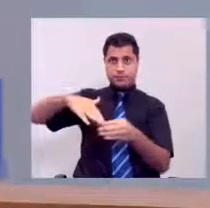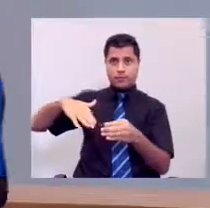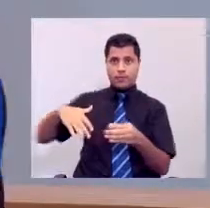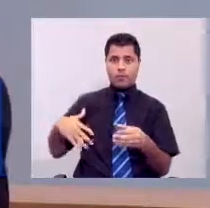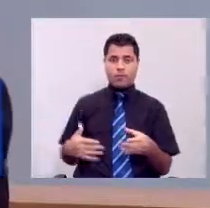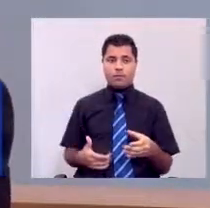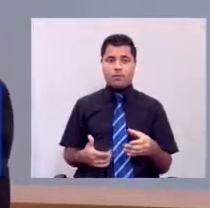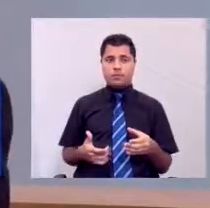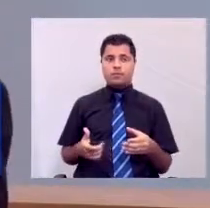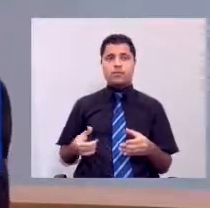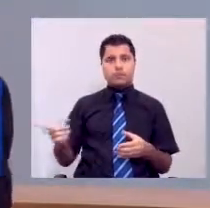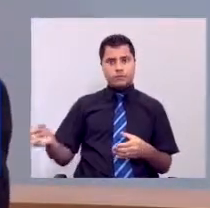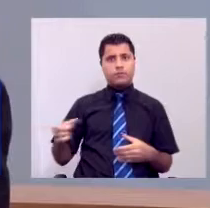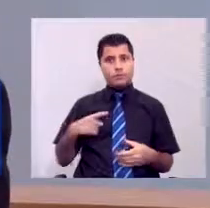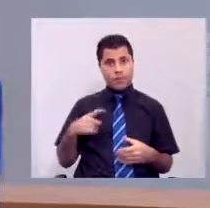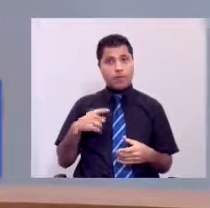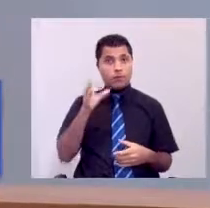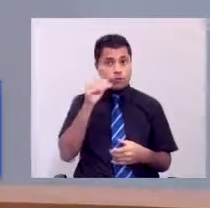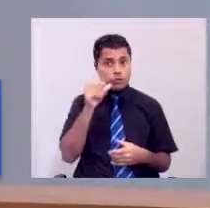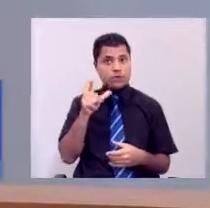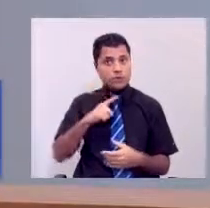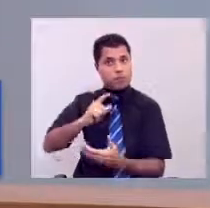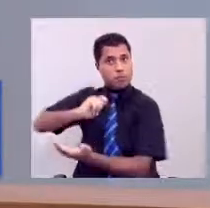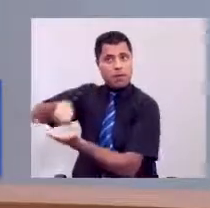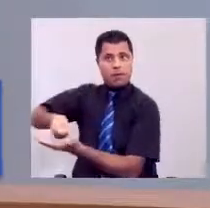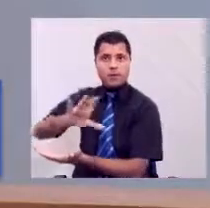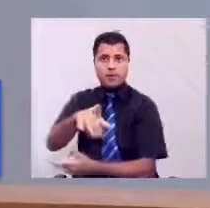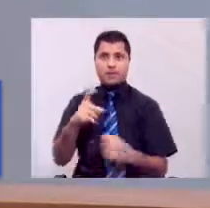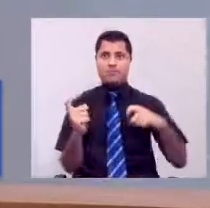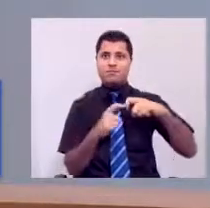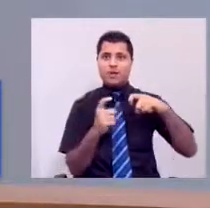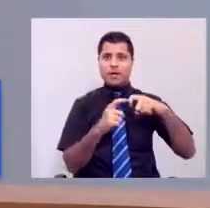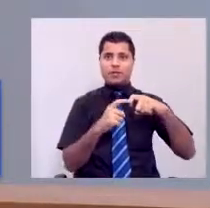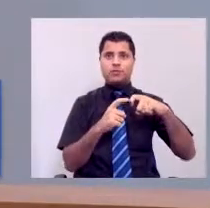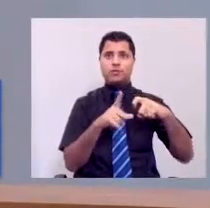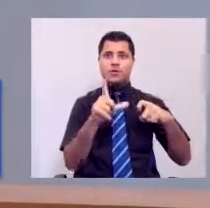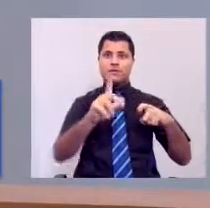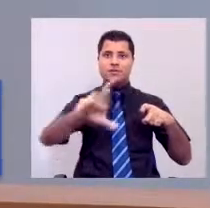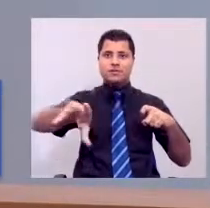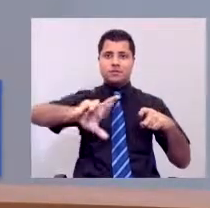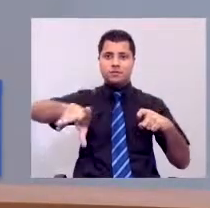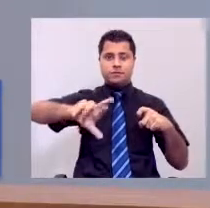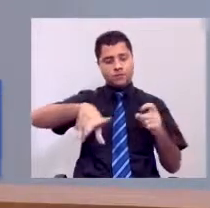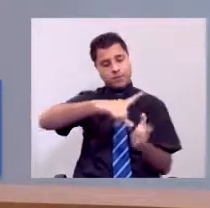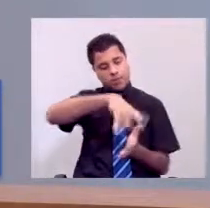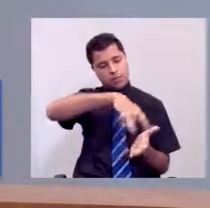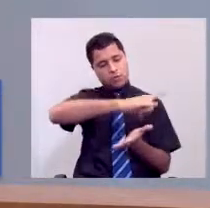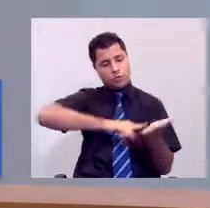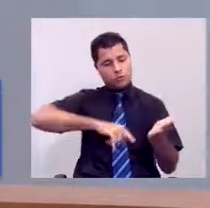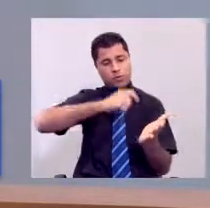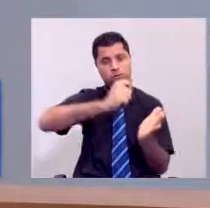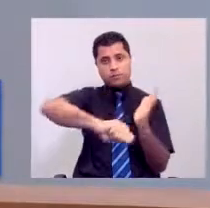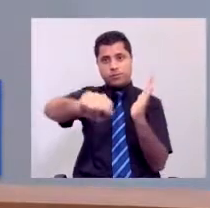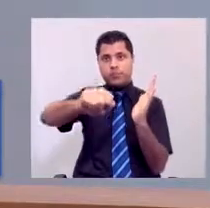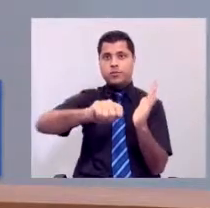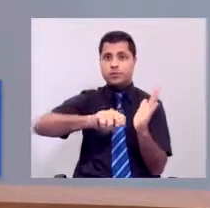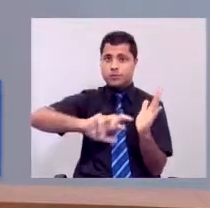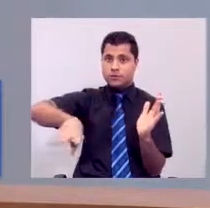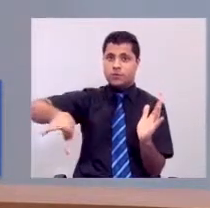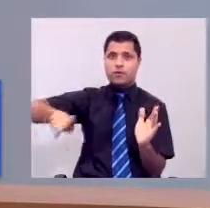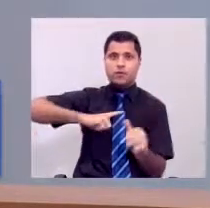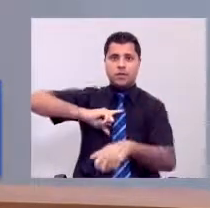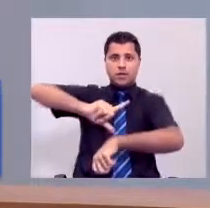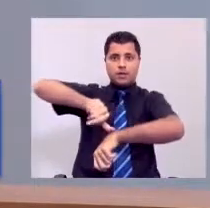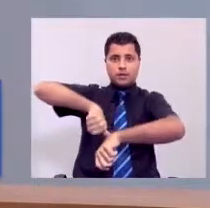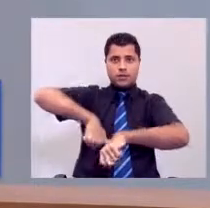hospital, estão em dia o salário. Só os médicos, porque os médicos é por contrato. São todos profissionais médicos, são